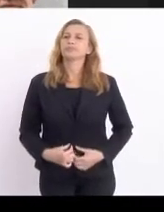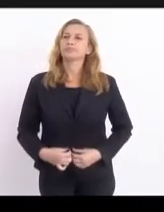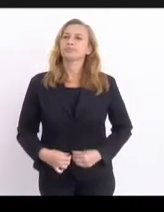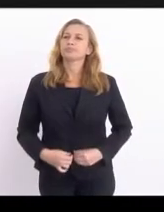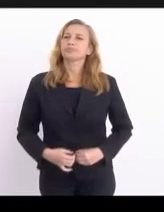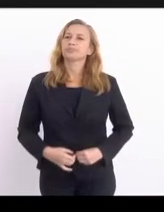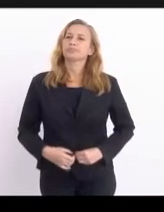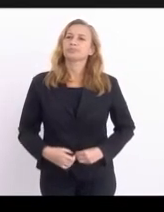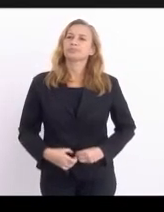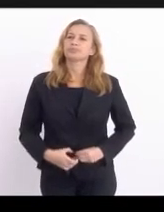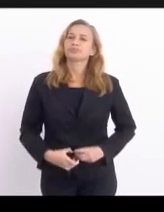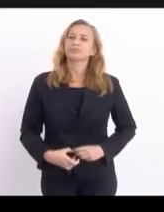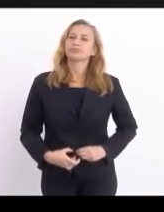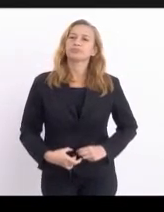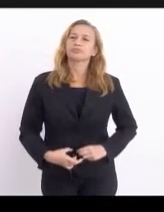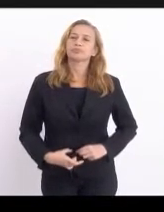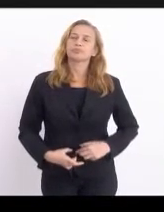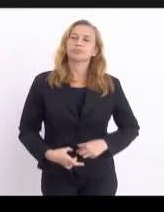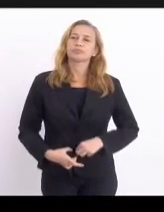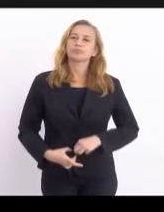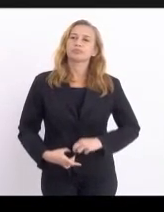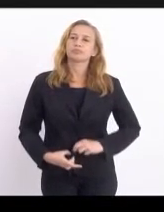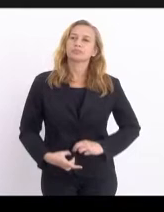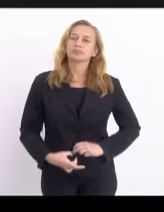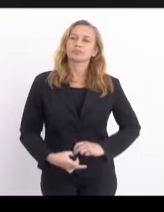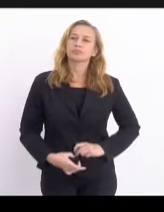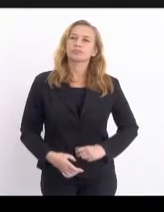A emenda 14 foi acolhida, eu não anotei aqui.